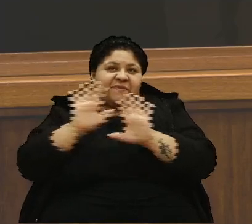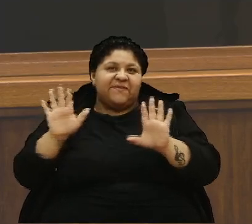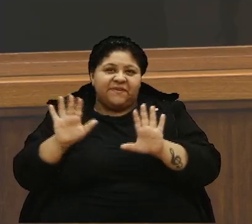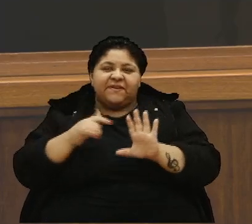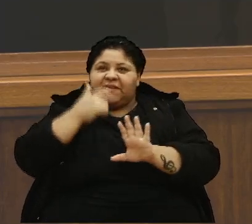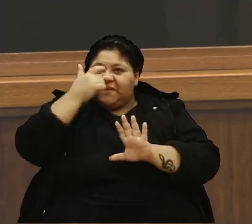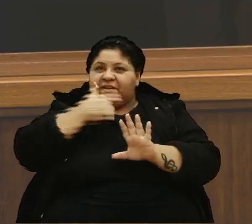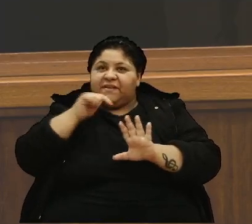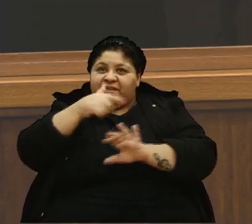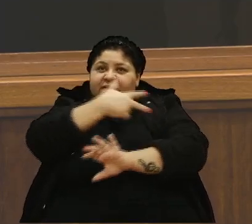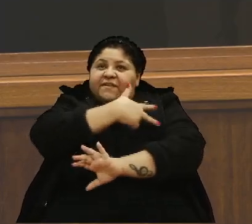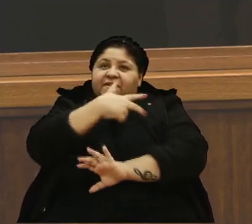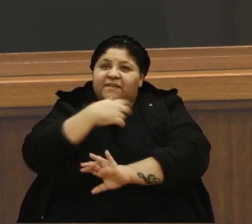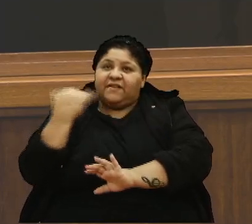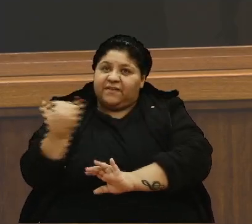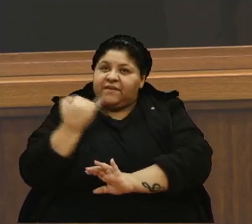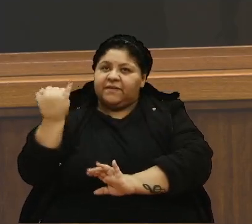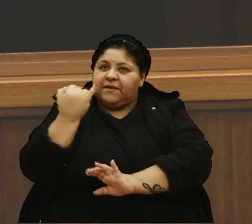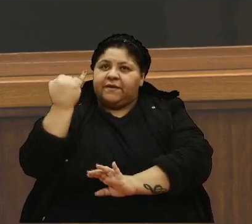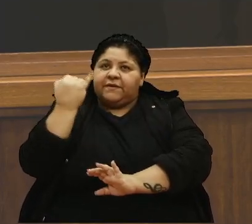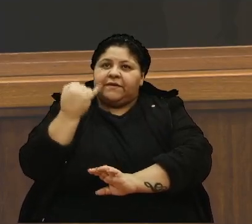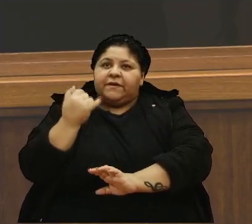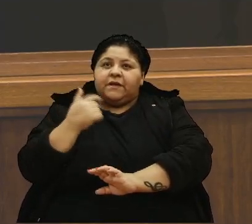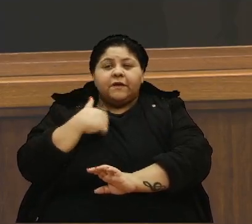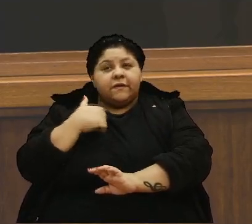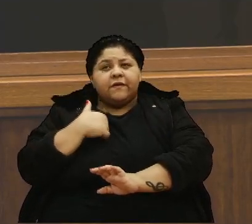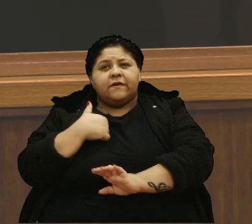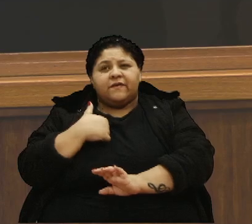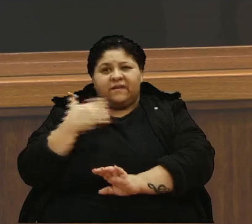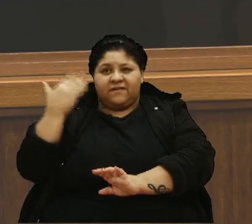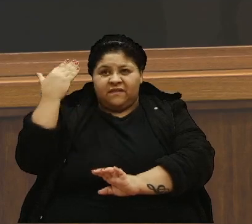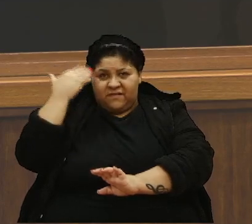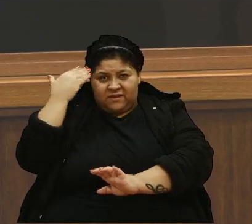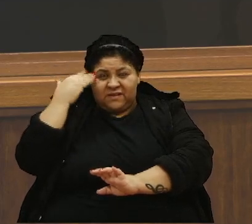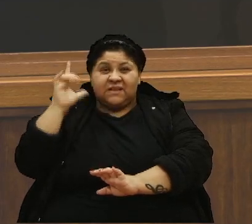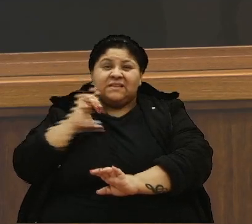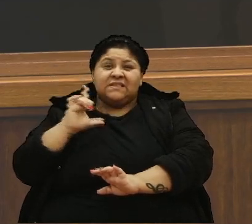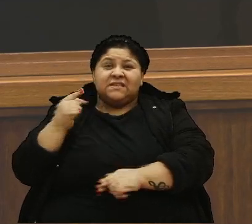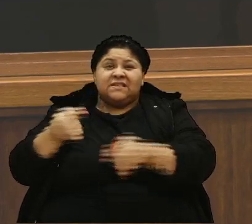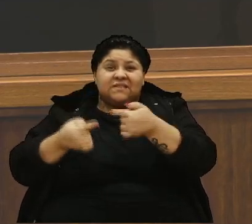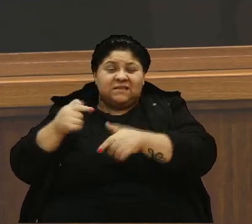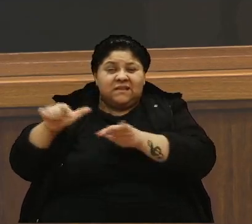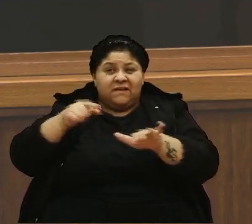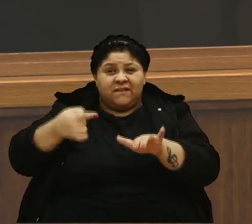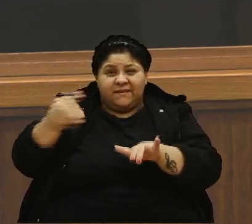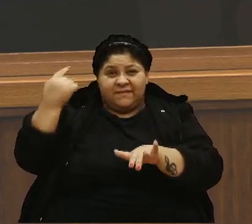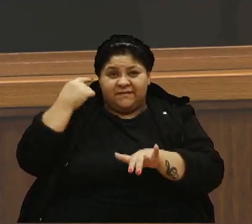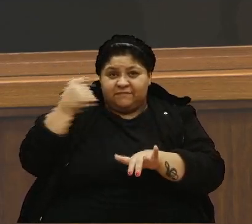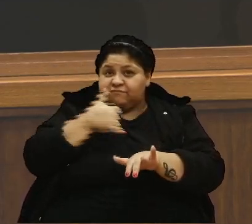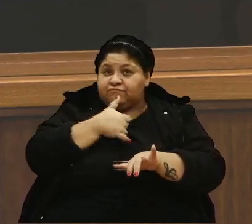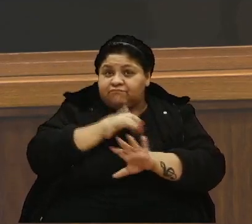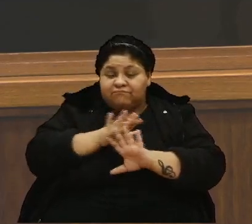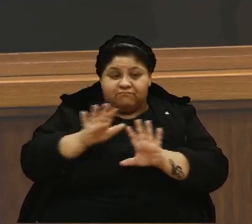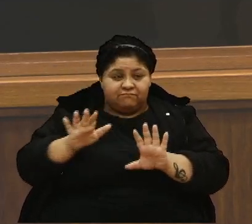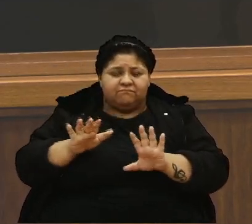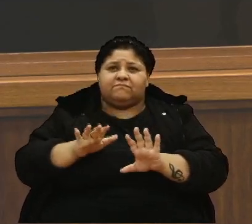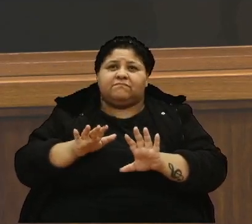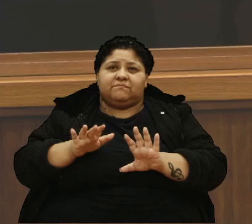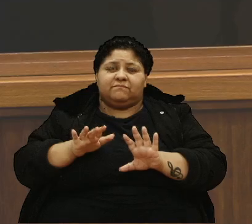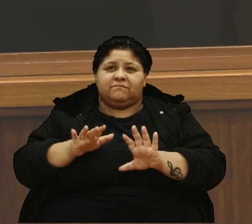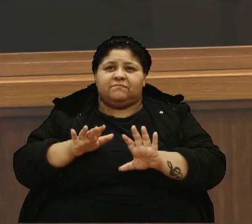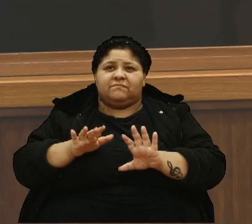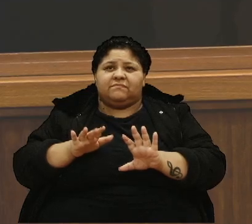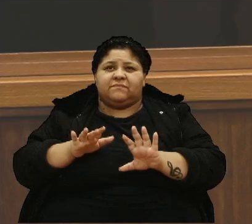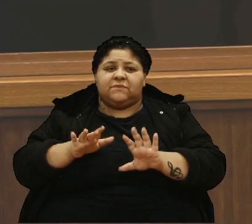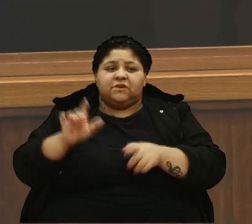acho que essa da vacinação é importante, né? Eu até sei que houve esse debate semana passada, que infelizmente não,